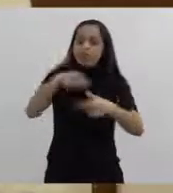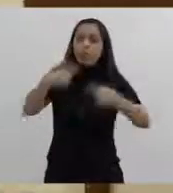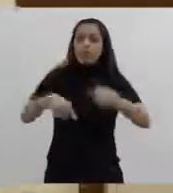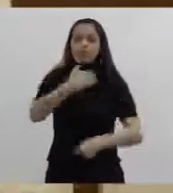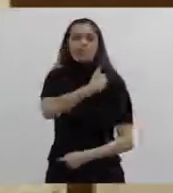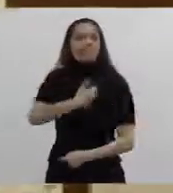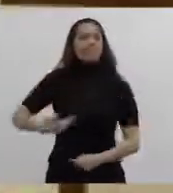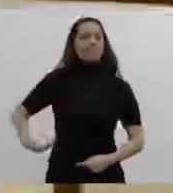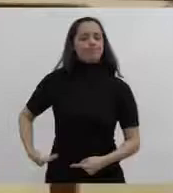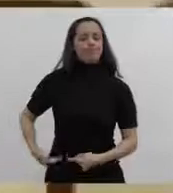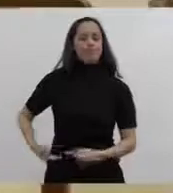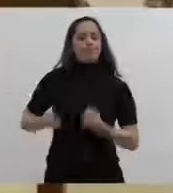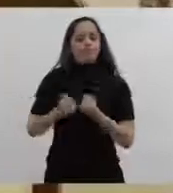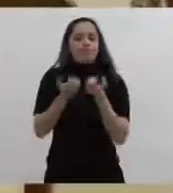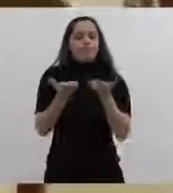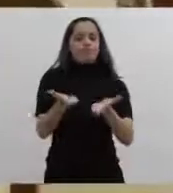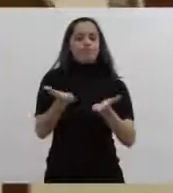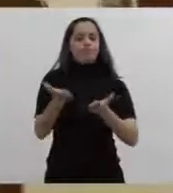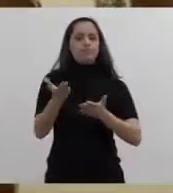Precisa ser uma questão de Estado.